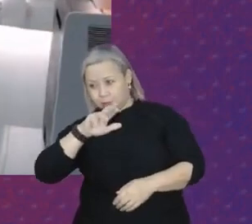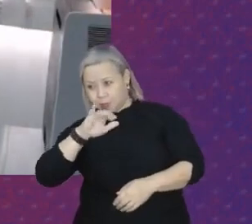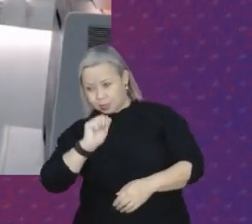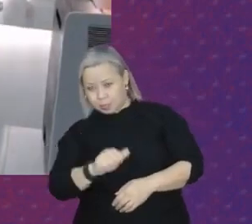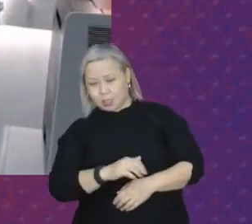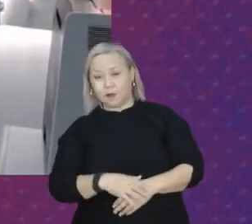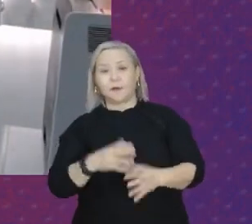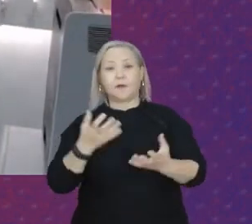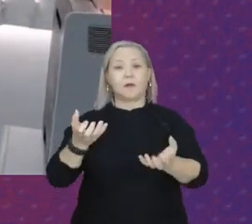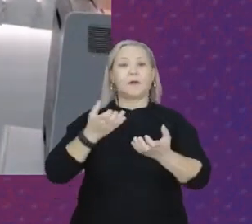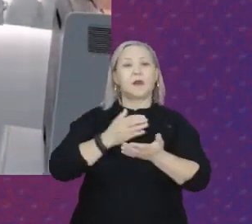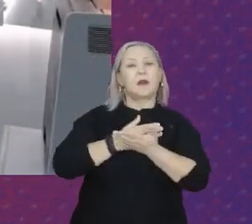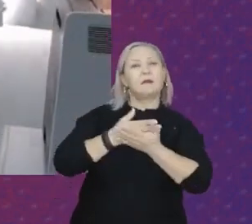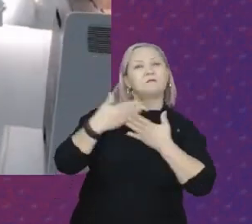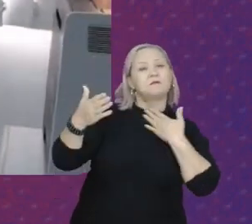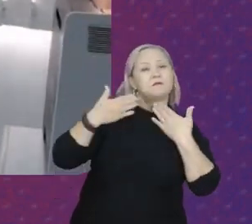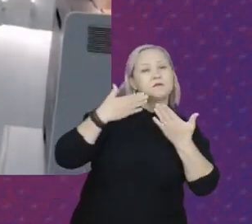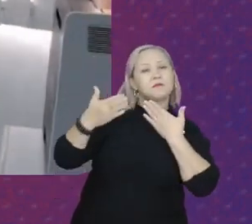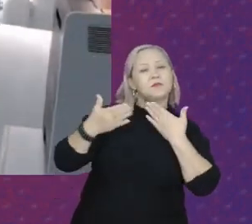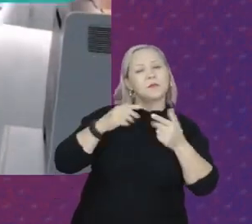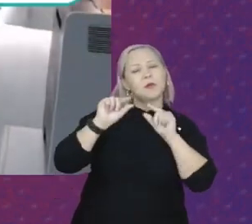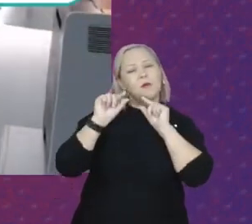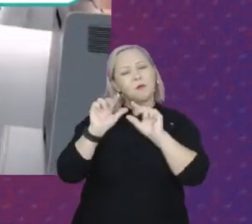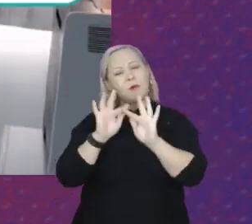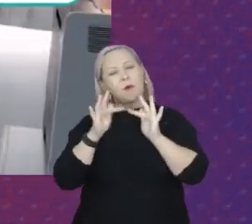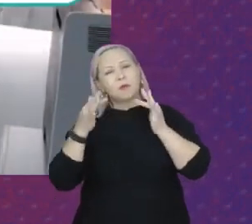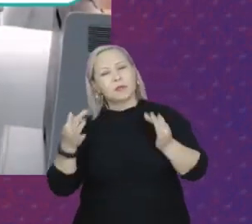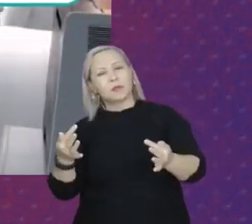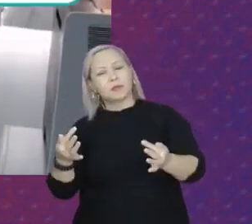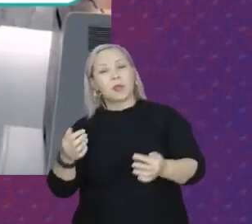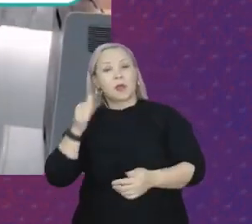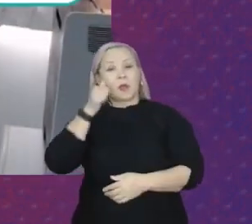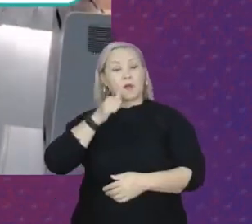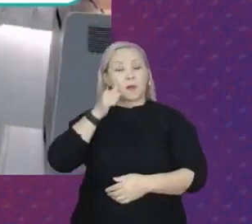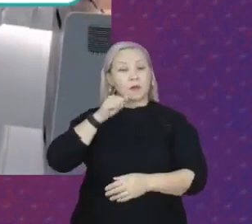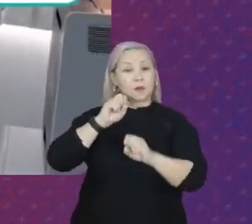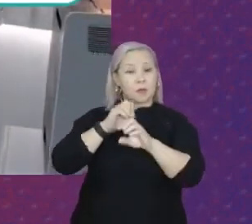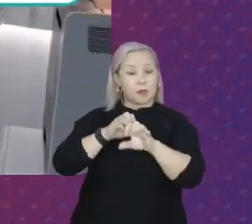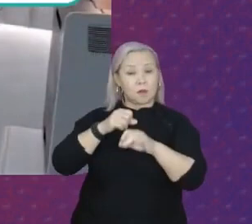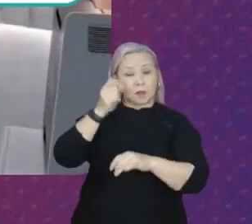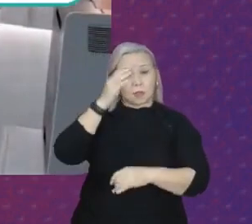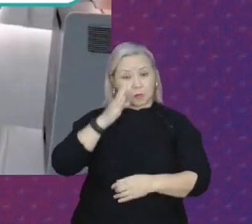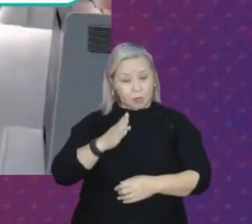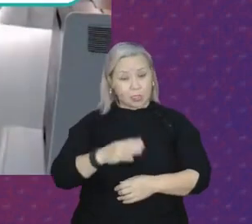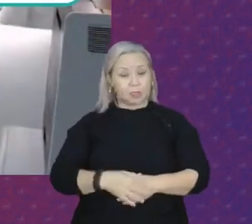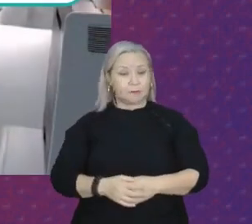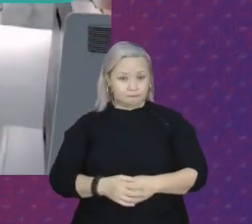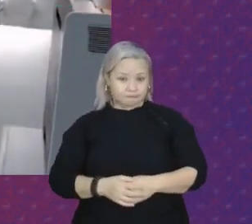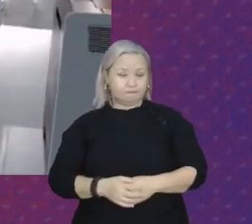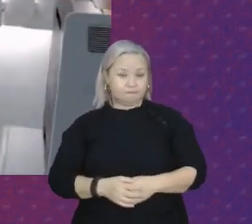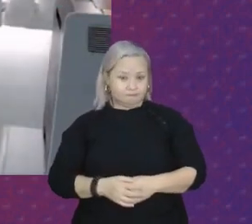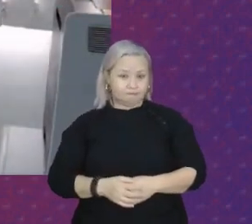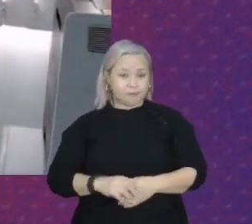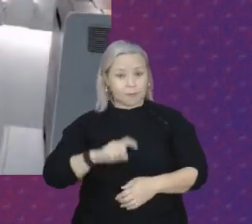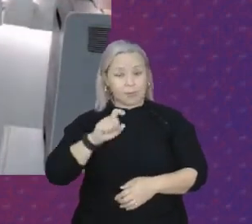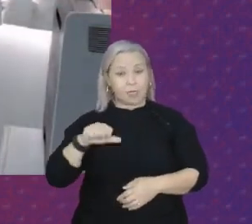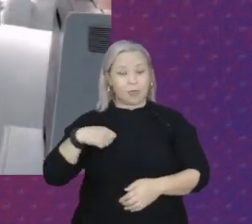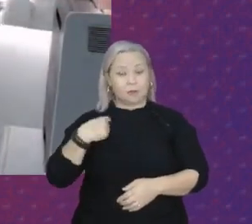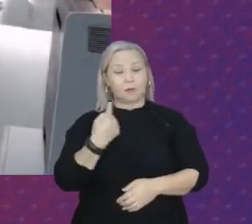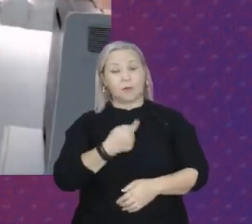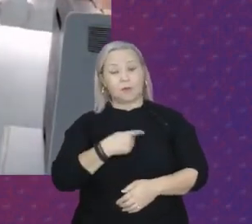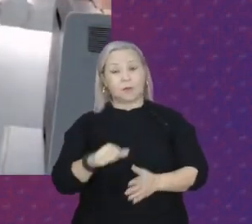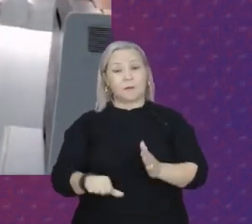eu quero conversar um pouquinho com vocês sobre a feminização da educação no Brasil, que é a nossa primeira